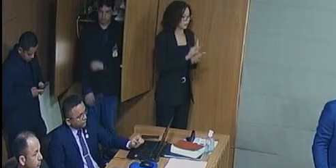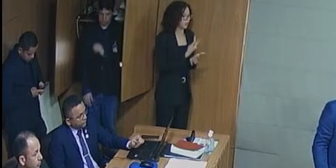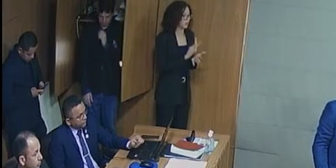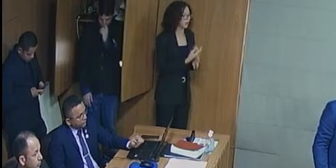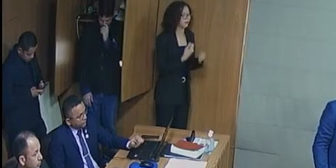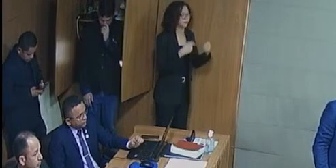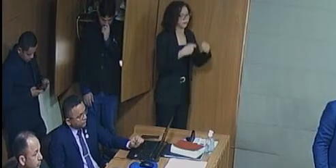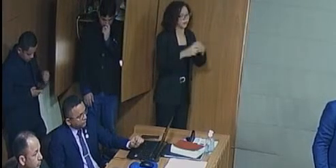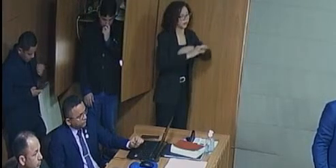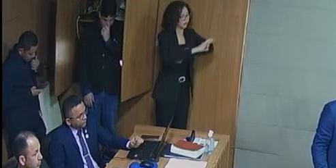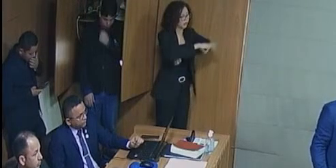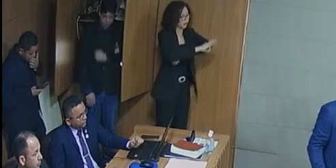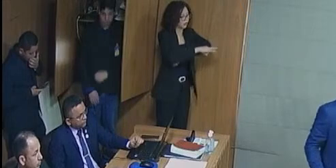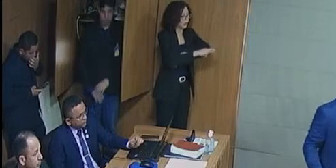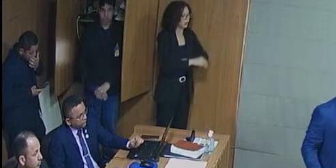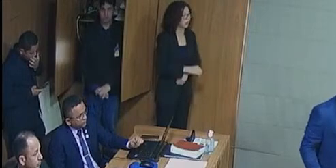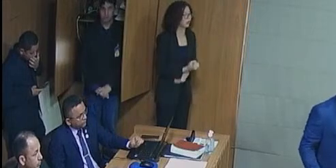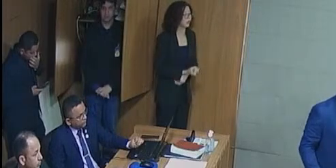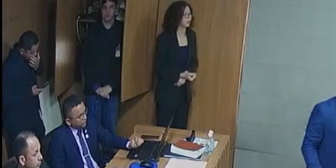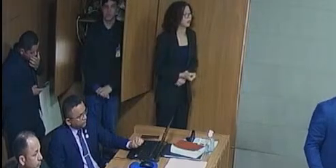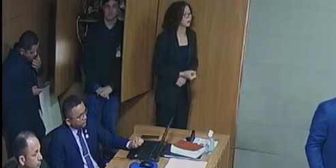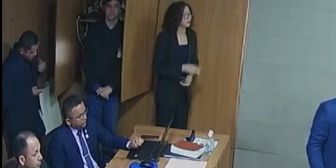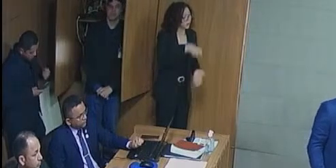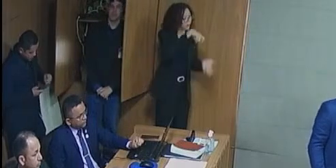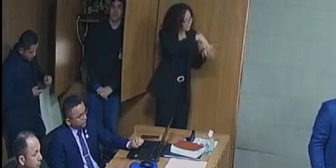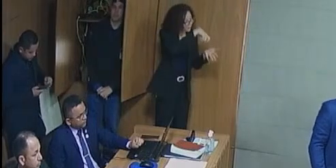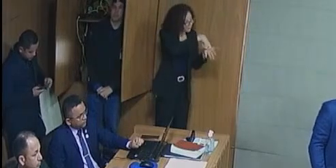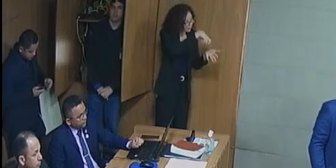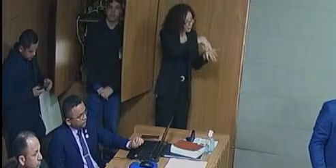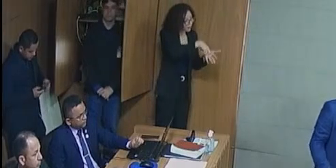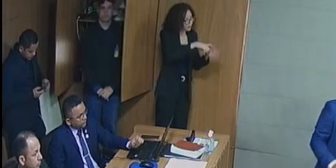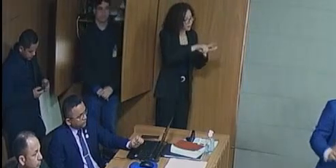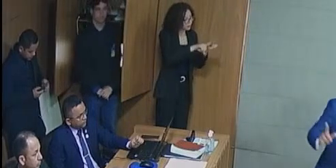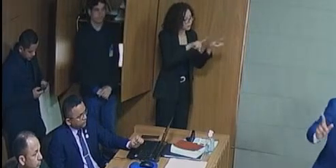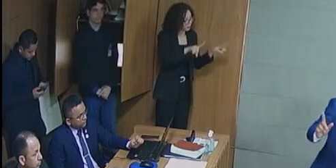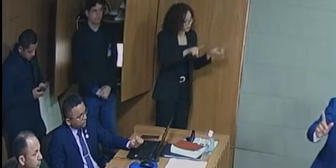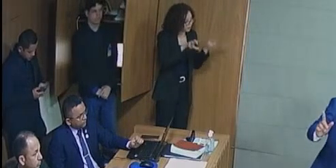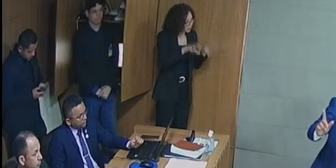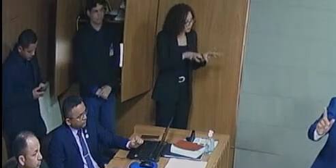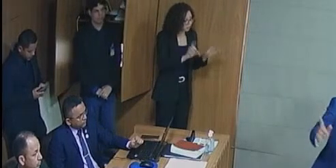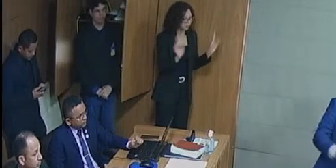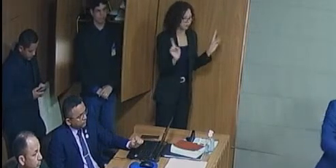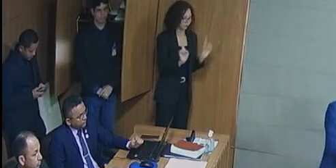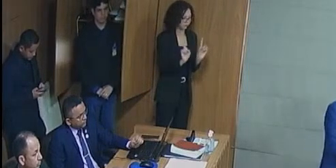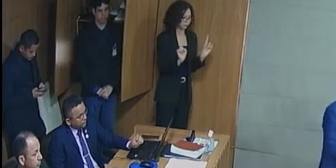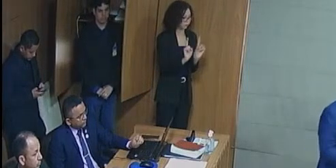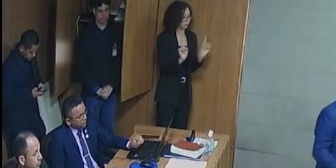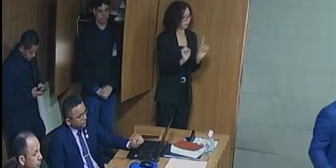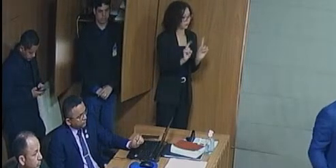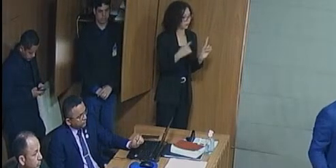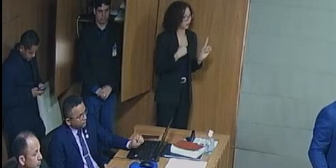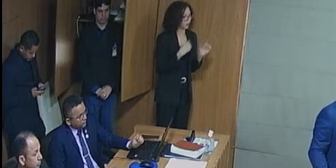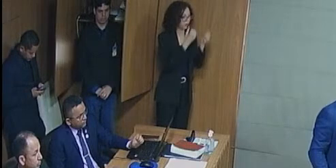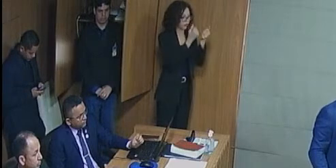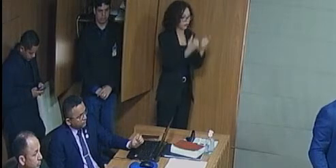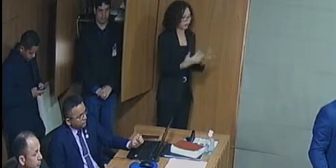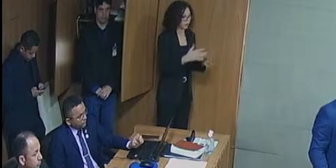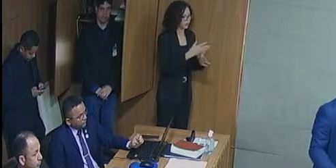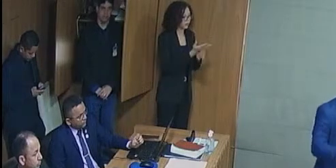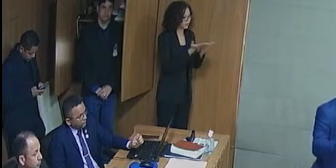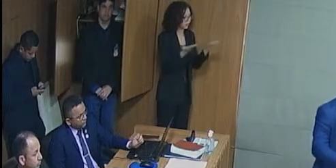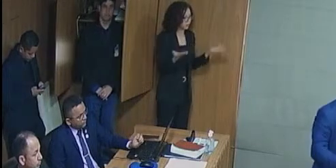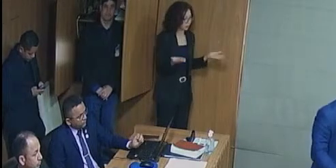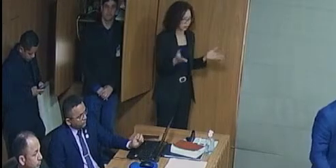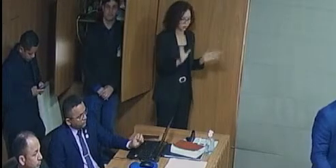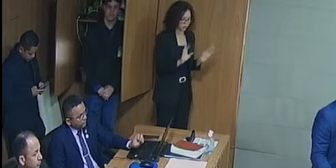corrigido se existe erro que seja punido mas não dessa forma como eu acabo de relatar a vossas excelências